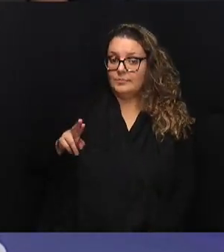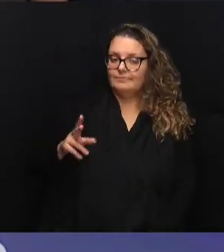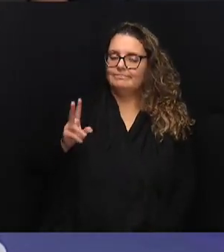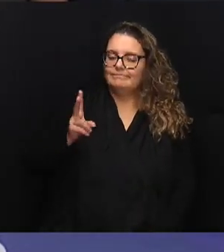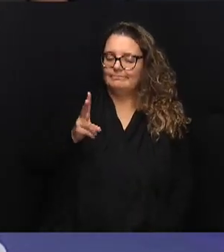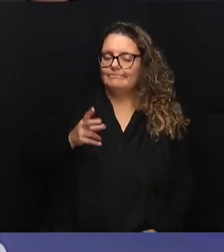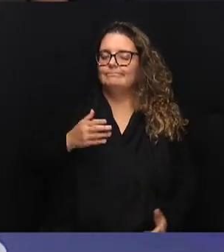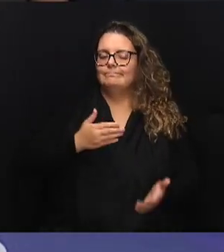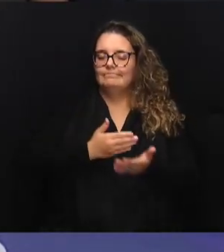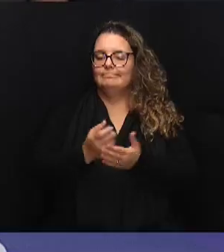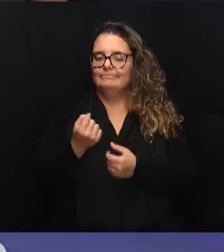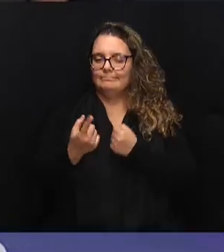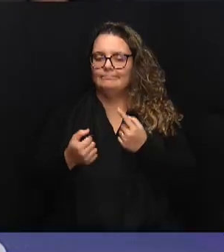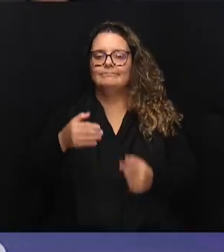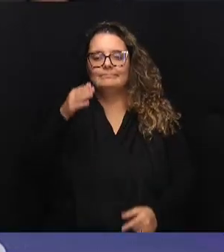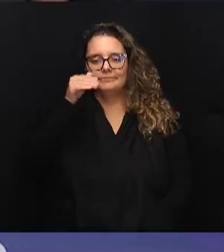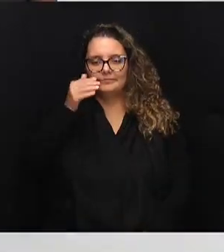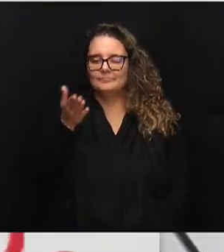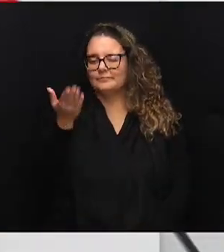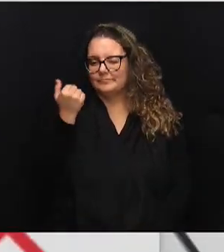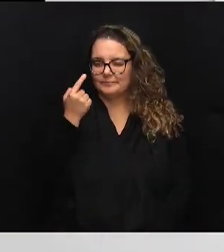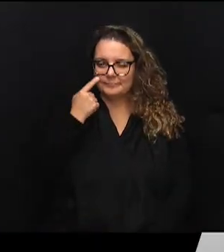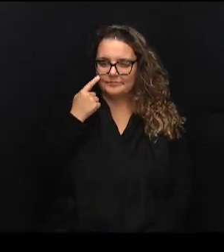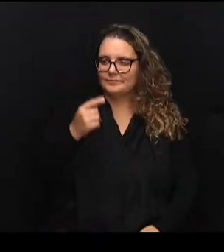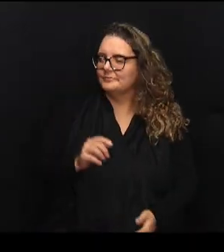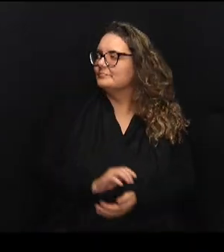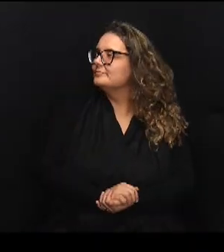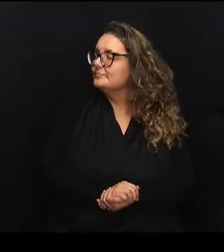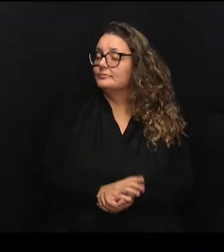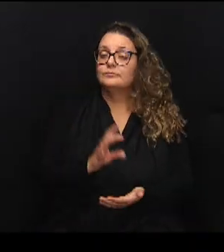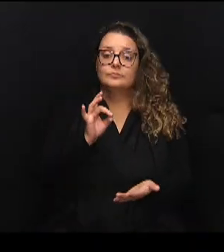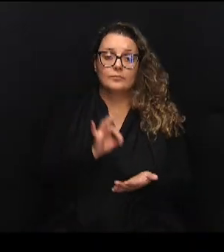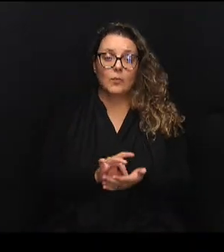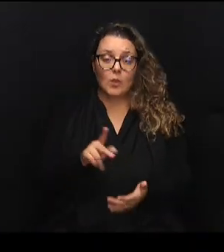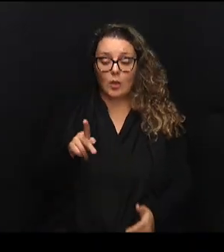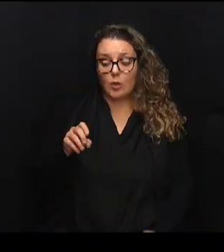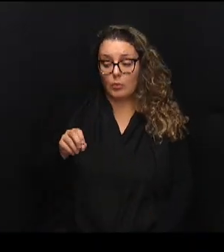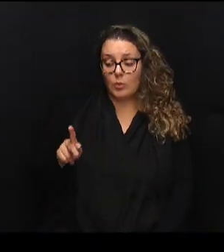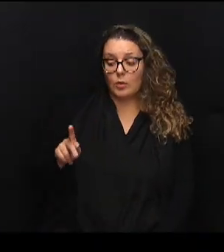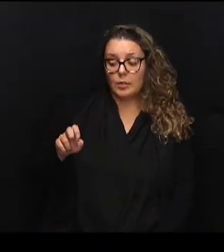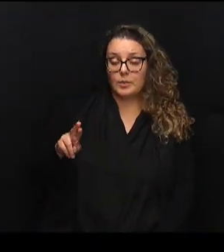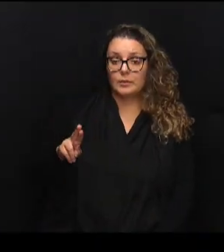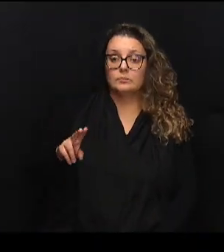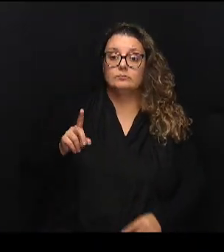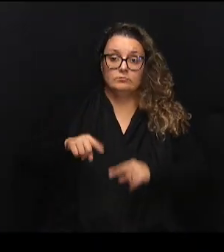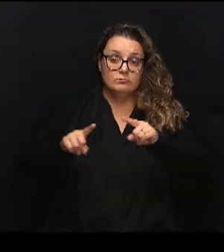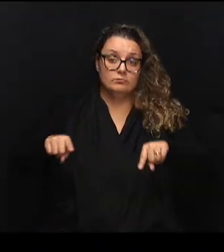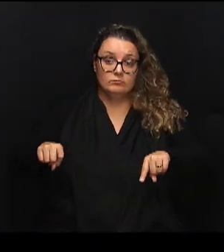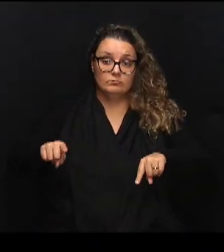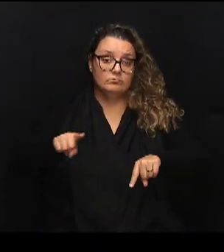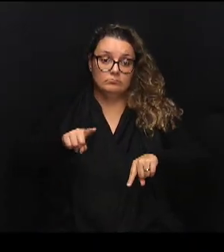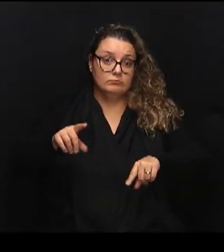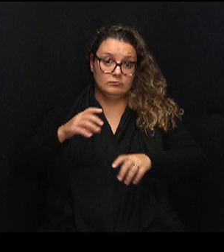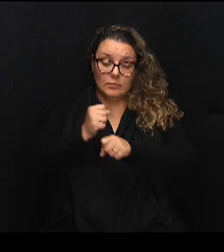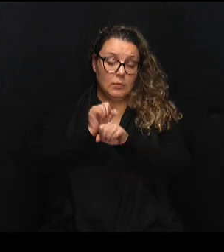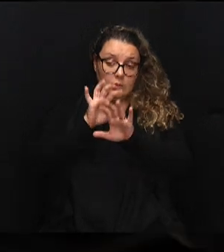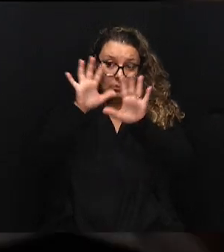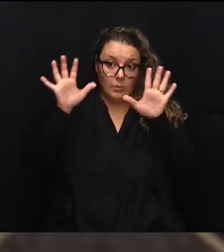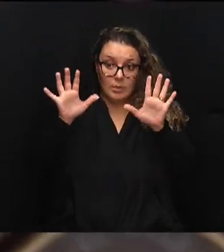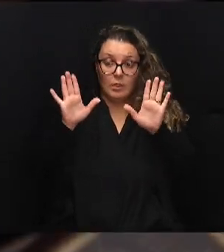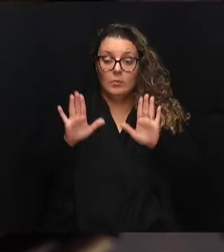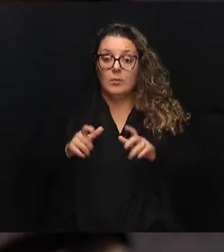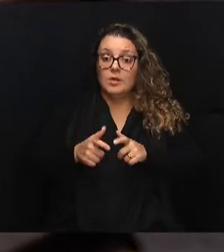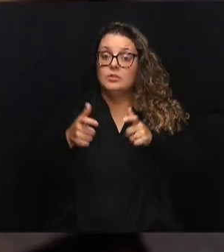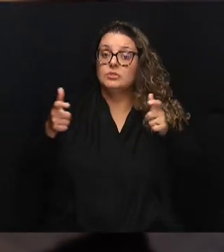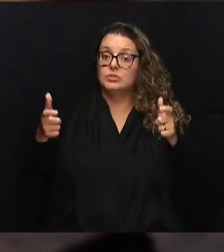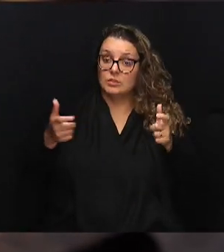gente começa com algumas curiosidades, vamos conferir. A origem da palavra pôquer é variada e não é totalmente clara, mas a maioria